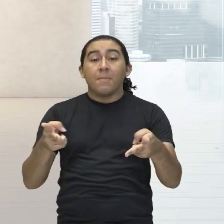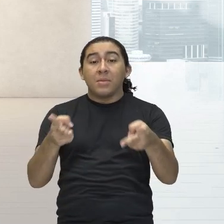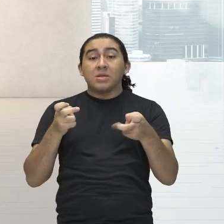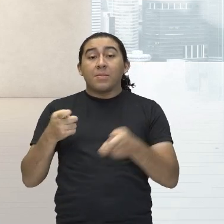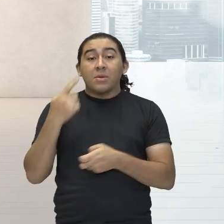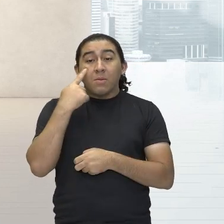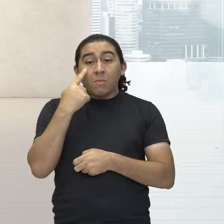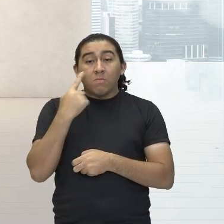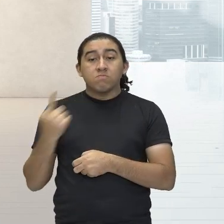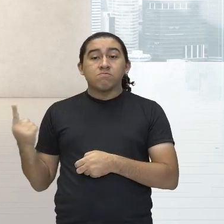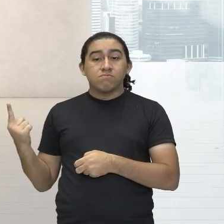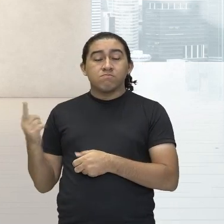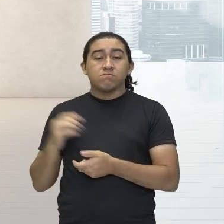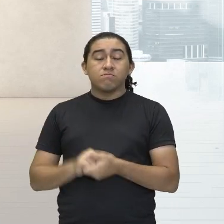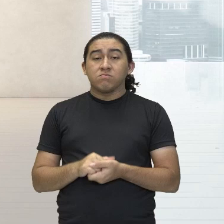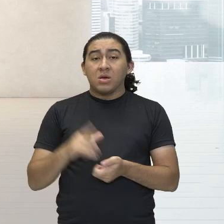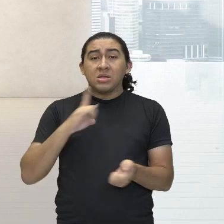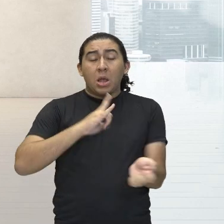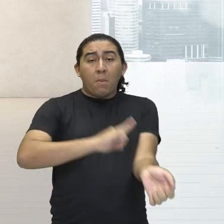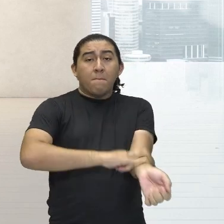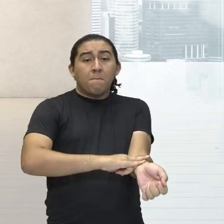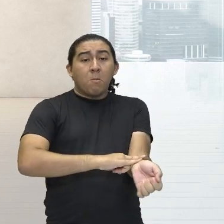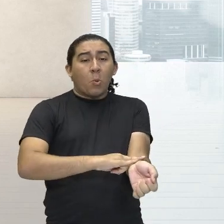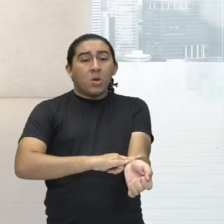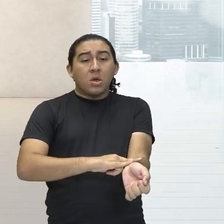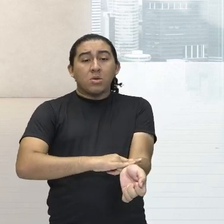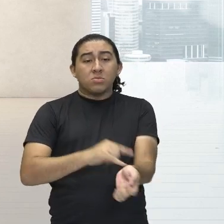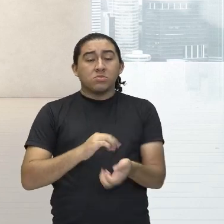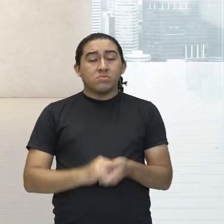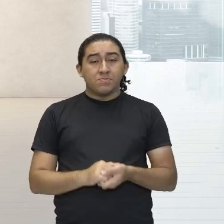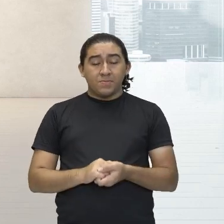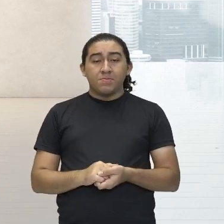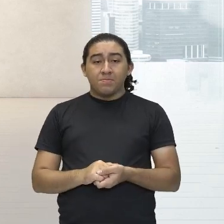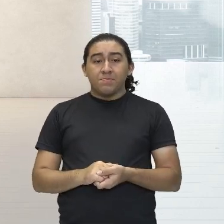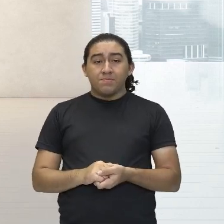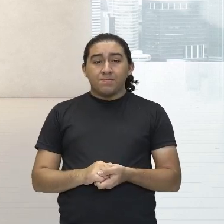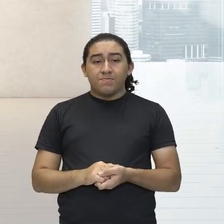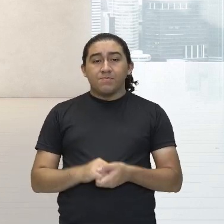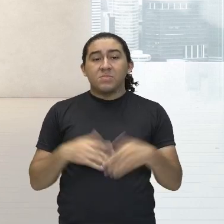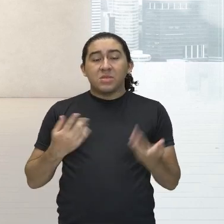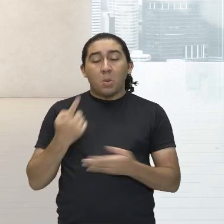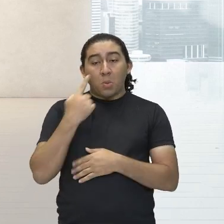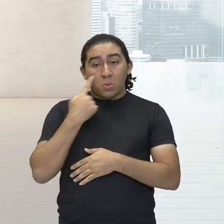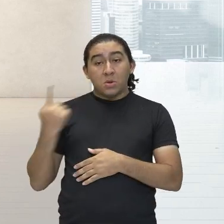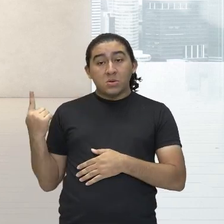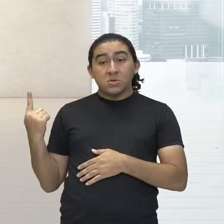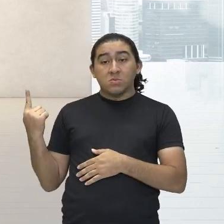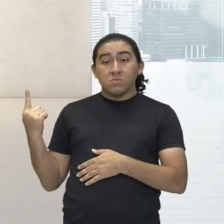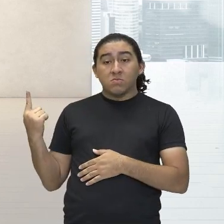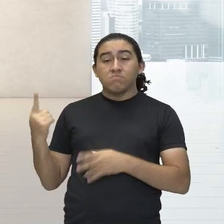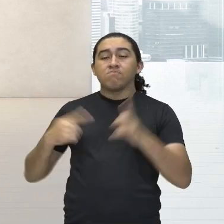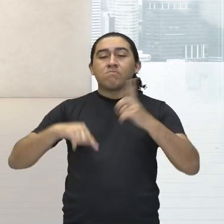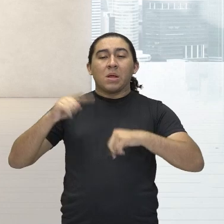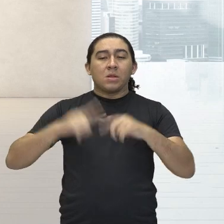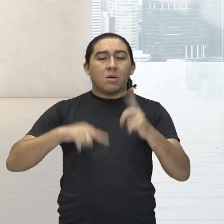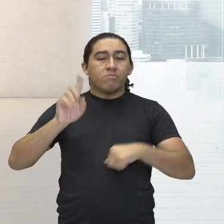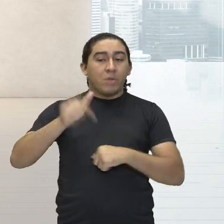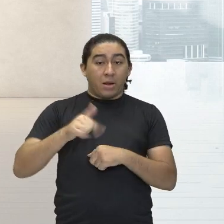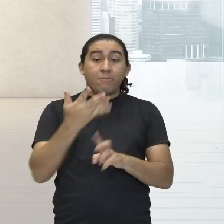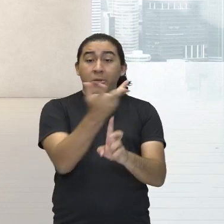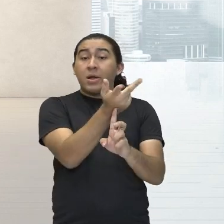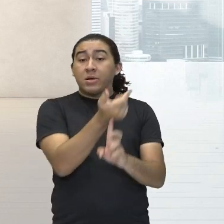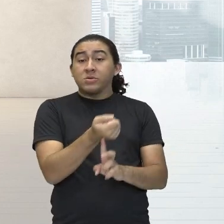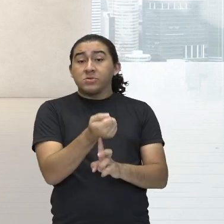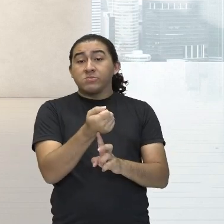aqui o urinol de Duchamp. Percebam que este objeto aqui é uma obra de